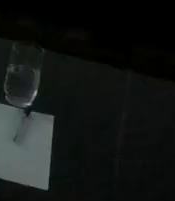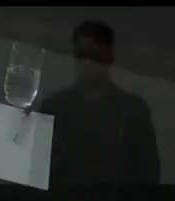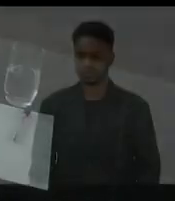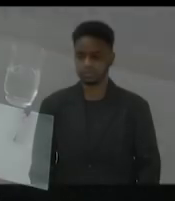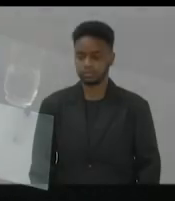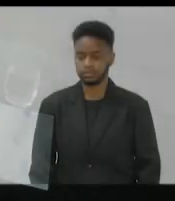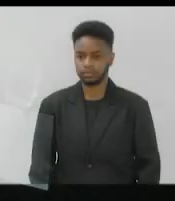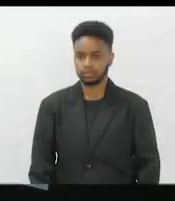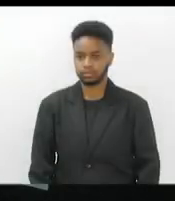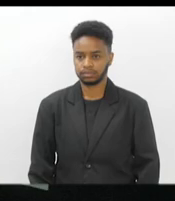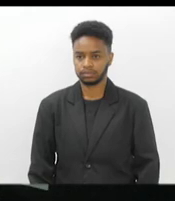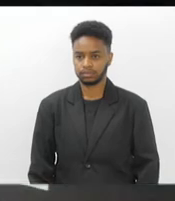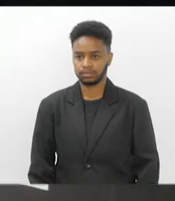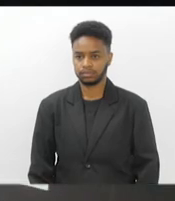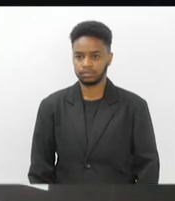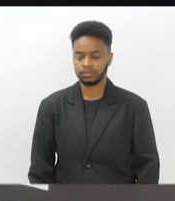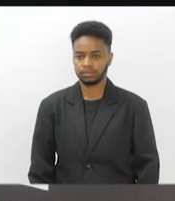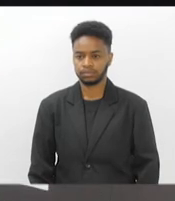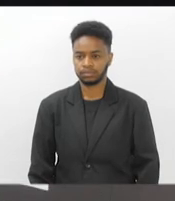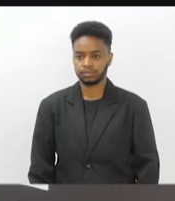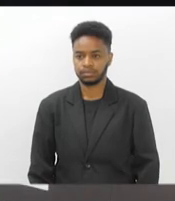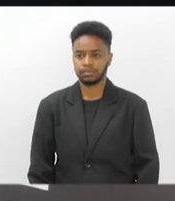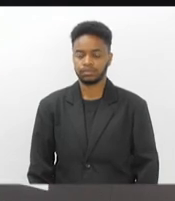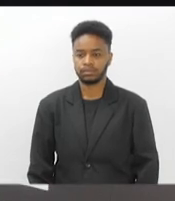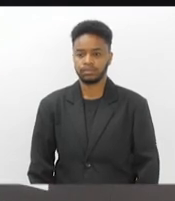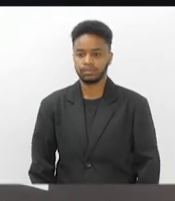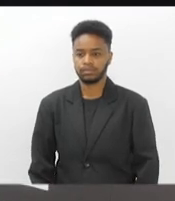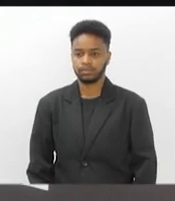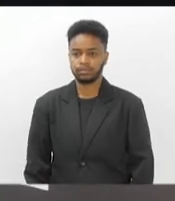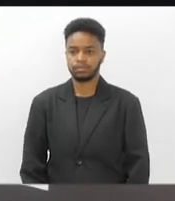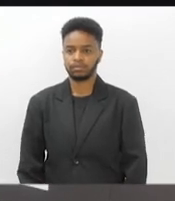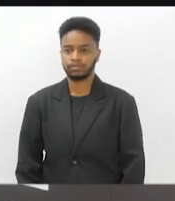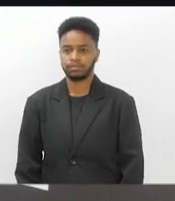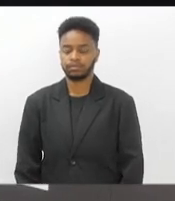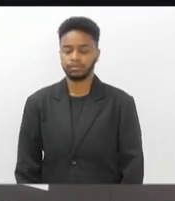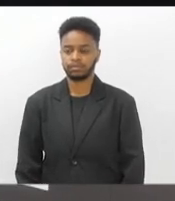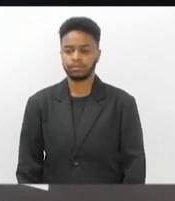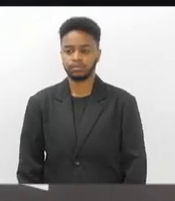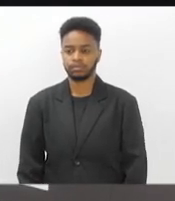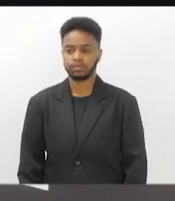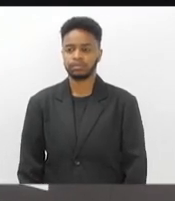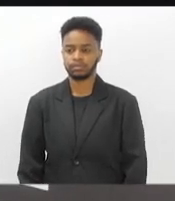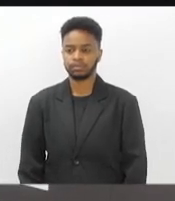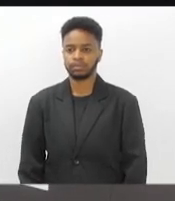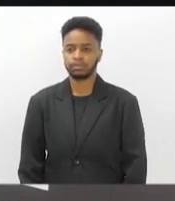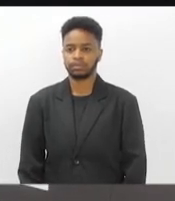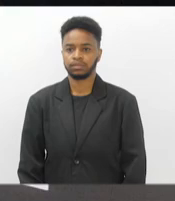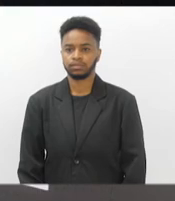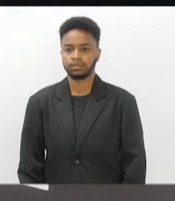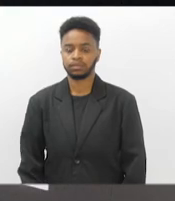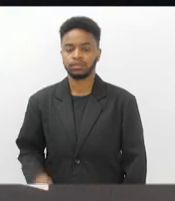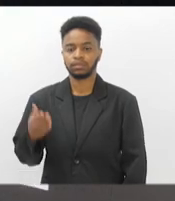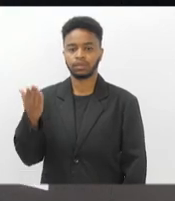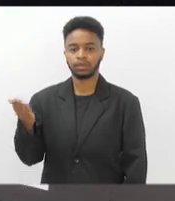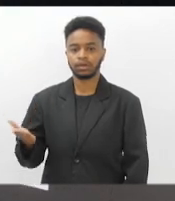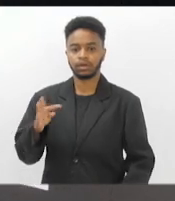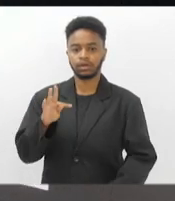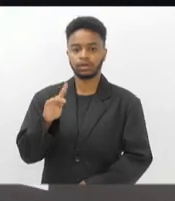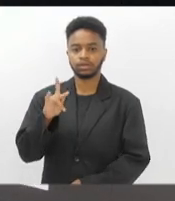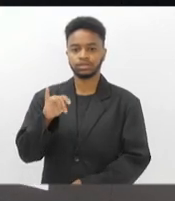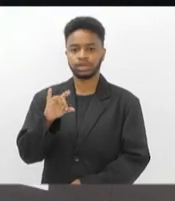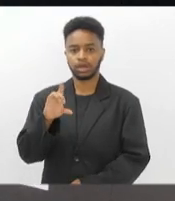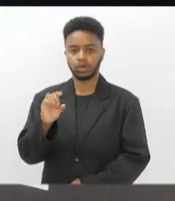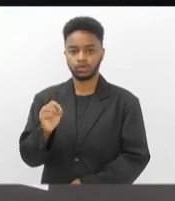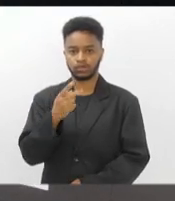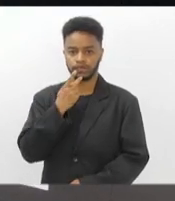suar muito bem o eu escutei o Thiago aqui falando Deputado